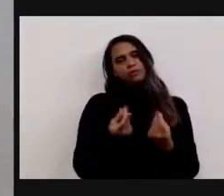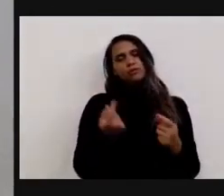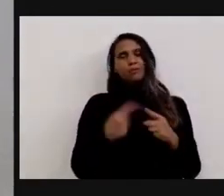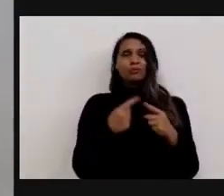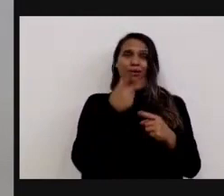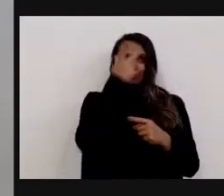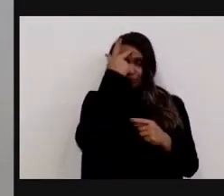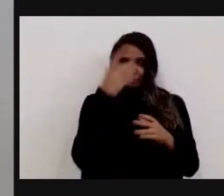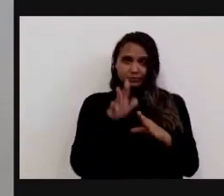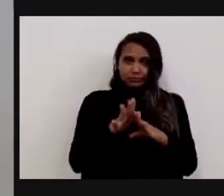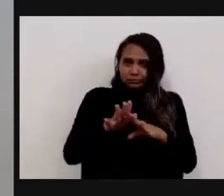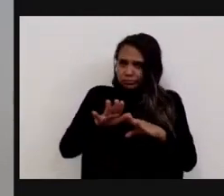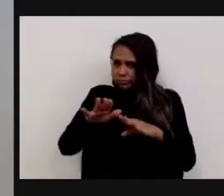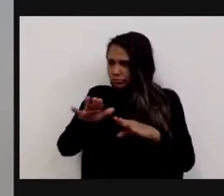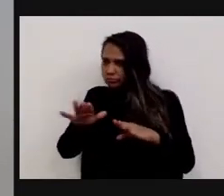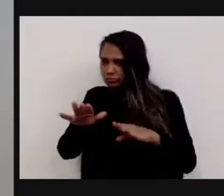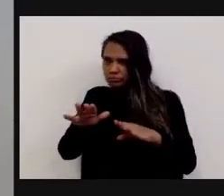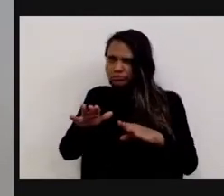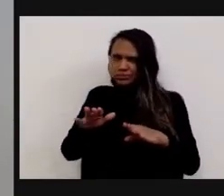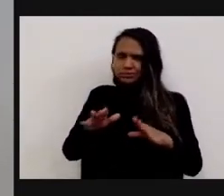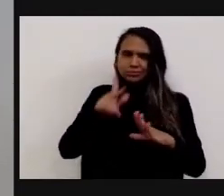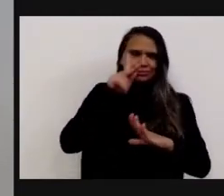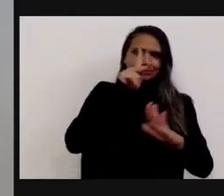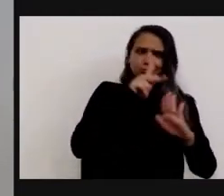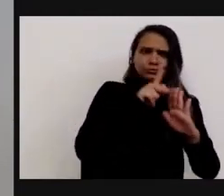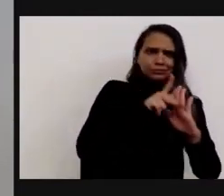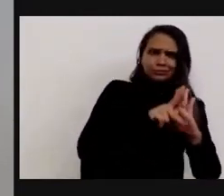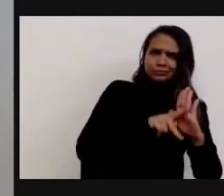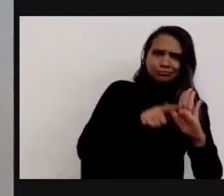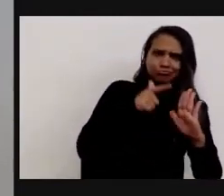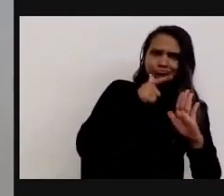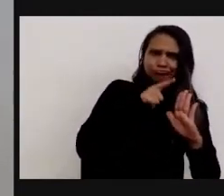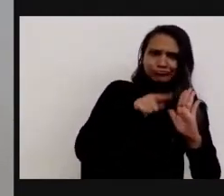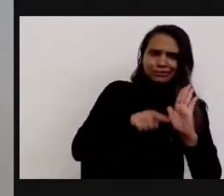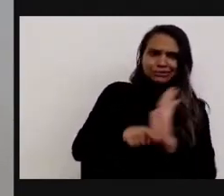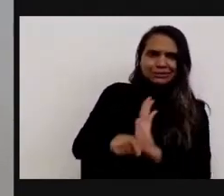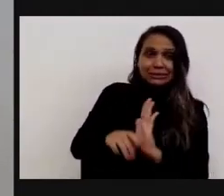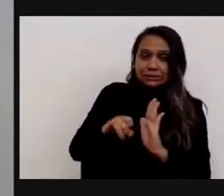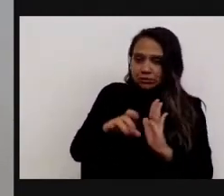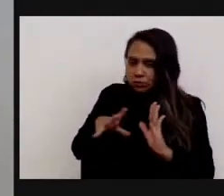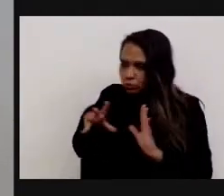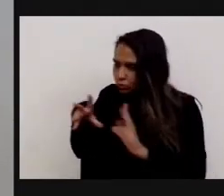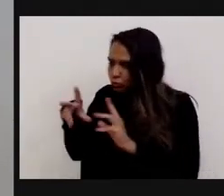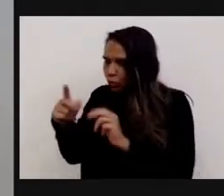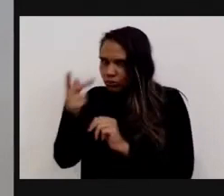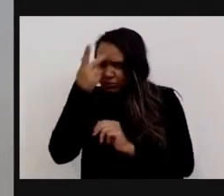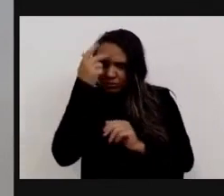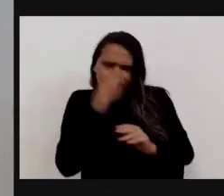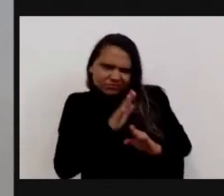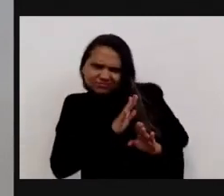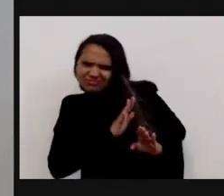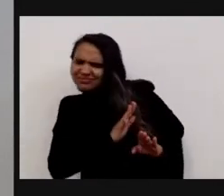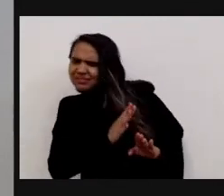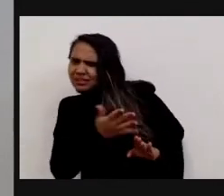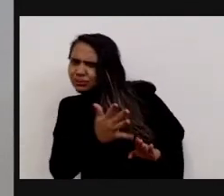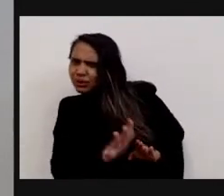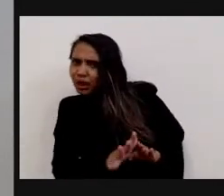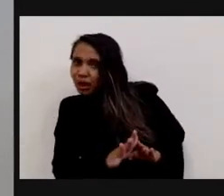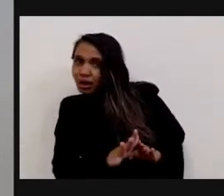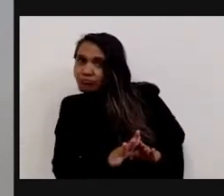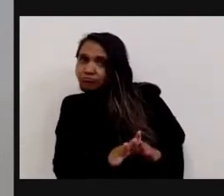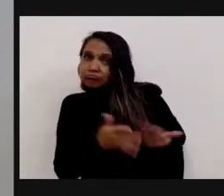estão super arredias o programa não atende a necessidade das pessoas Gente desculpa você tá todo mundo arredio ninguém quer o novo programa